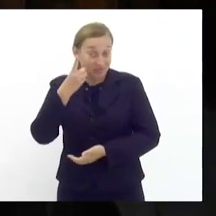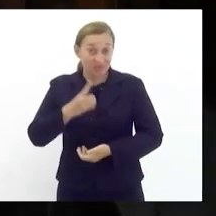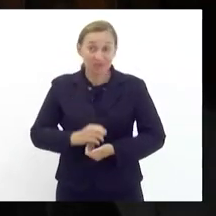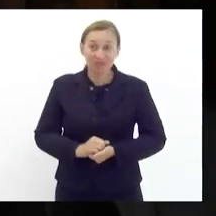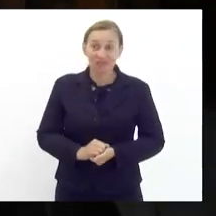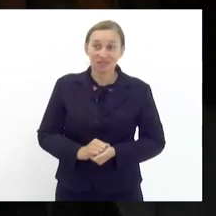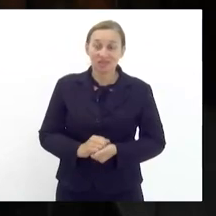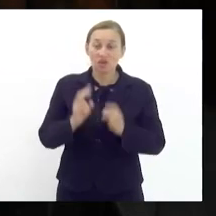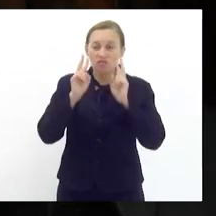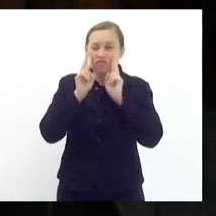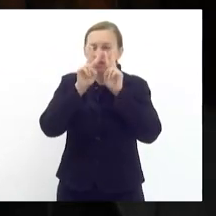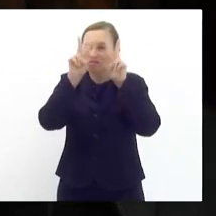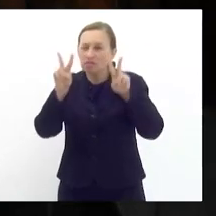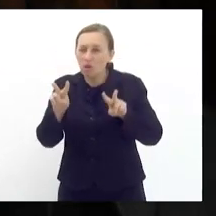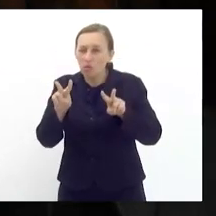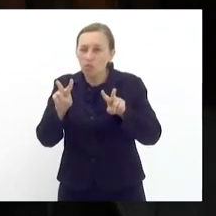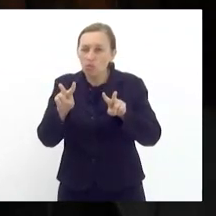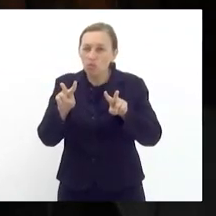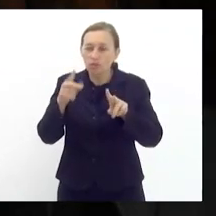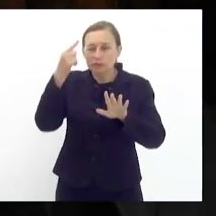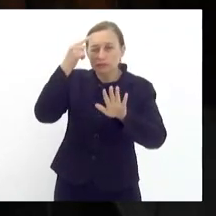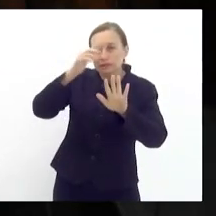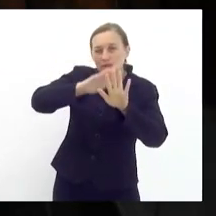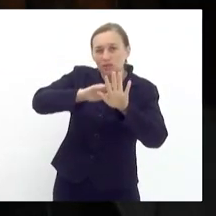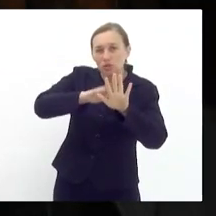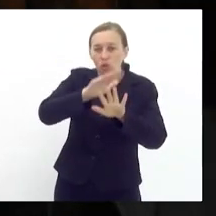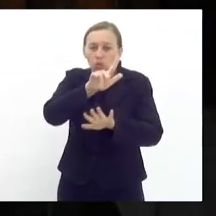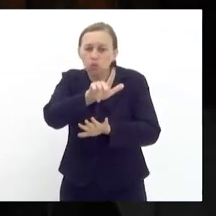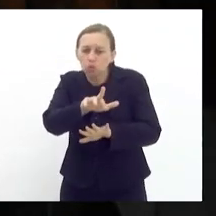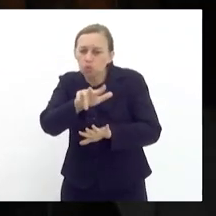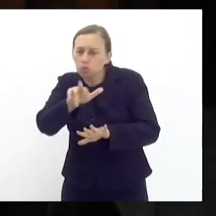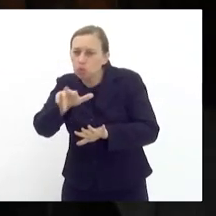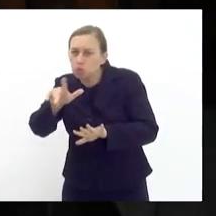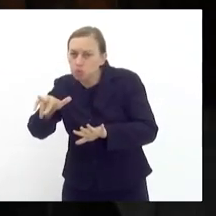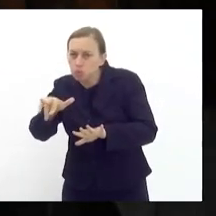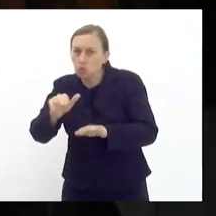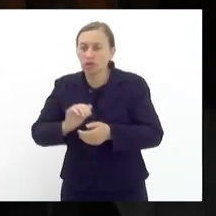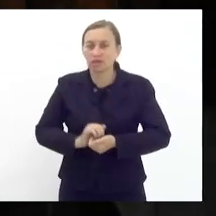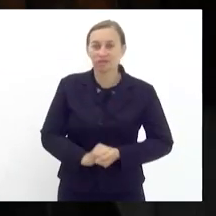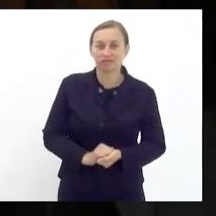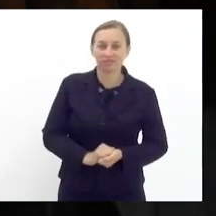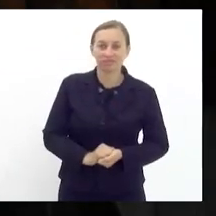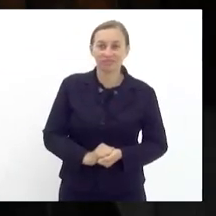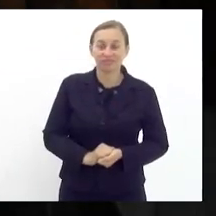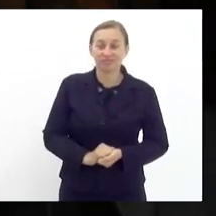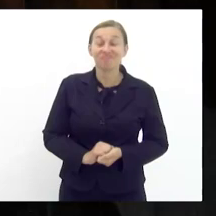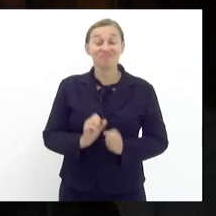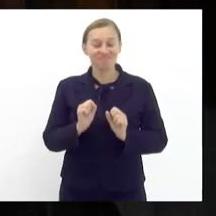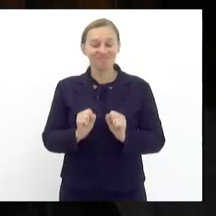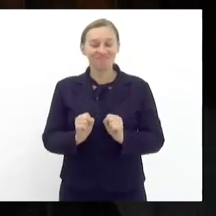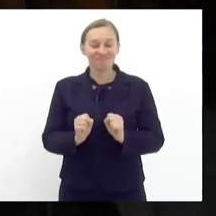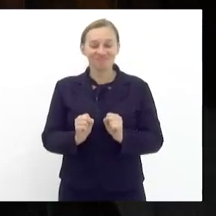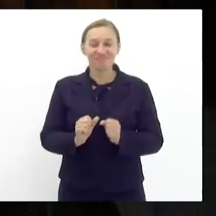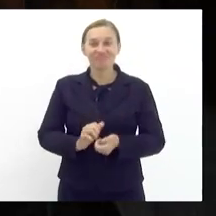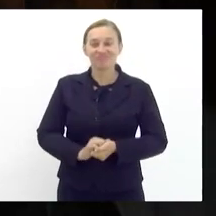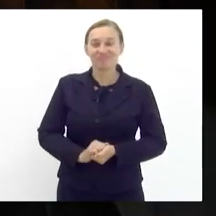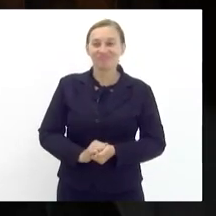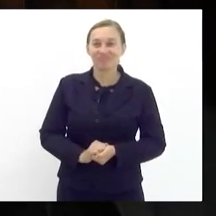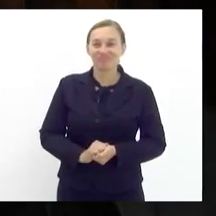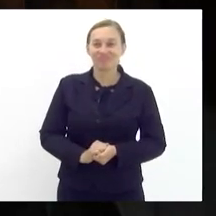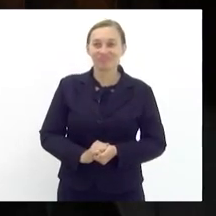visões ideológicas diversas a gente possa